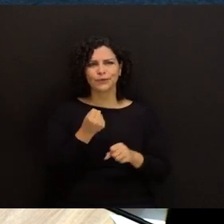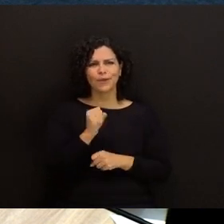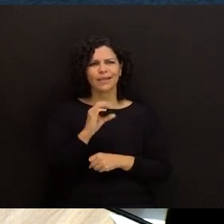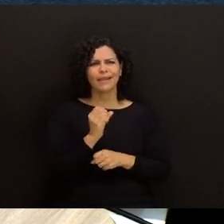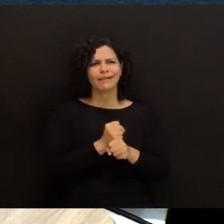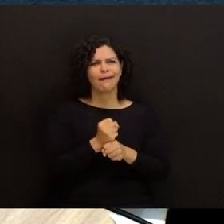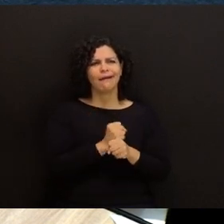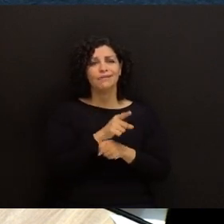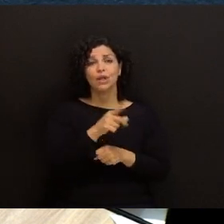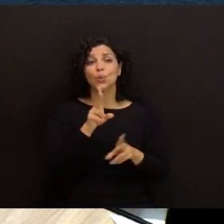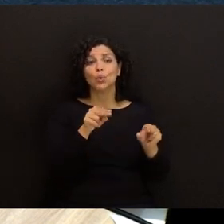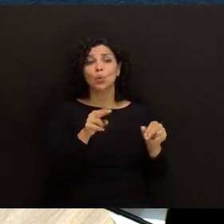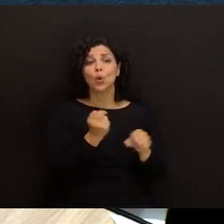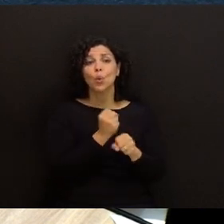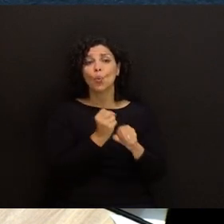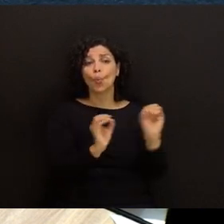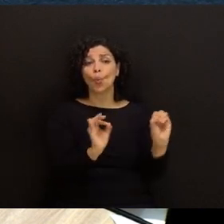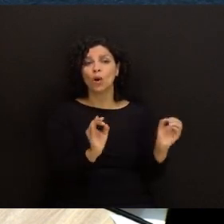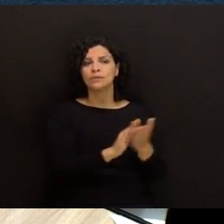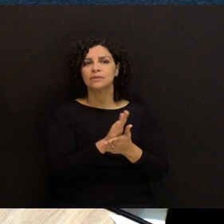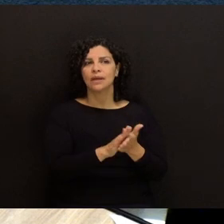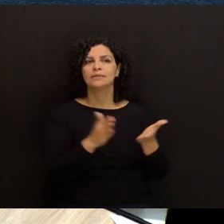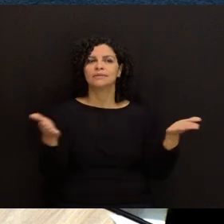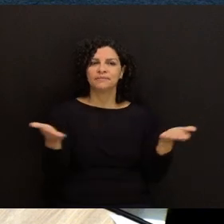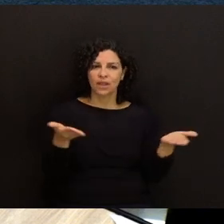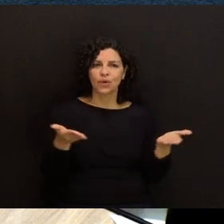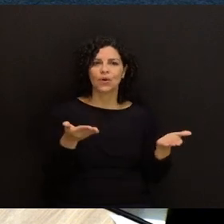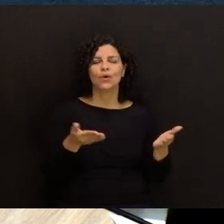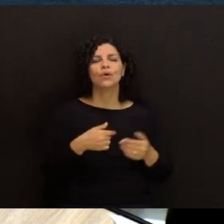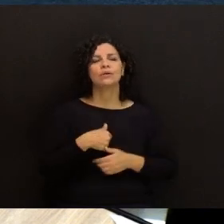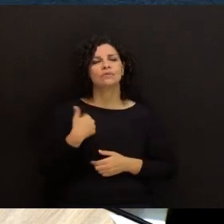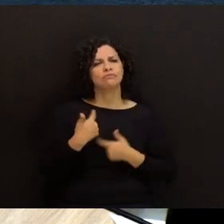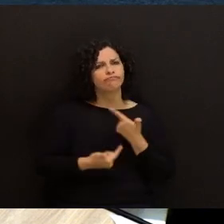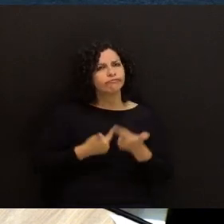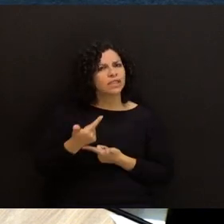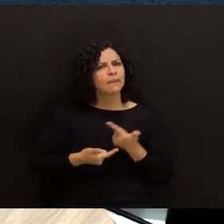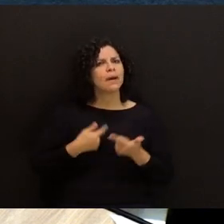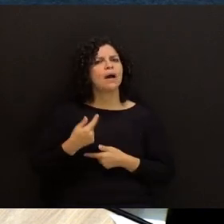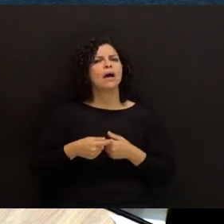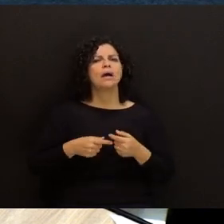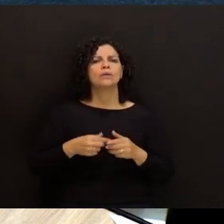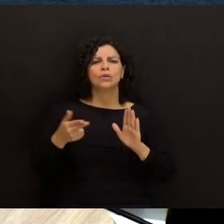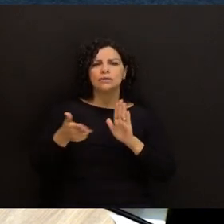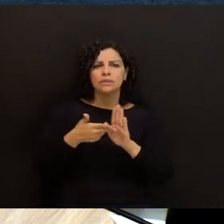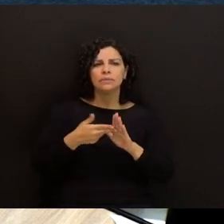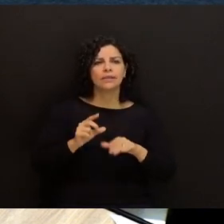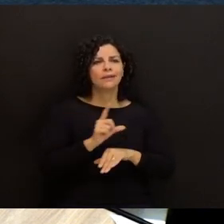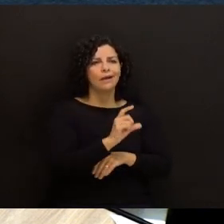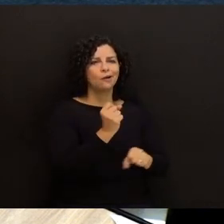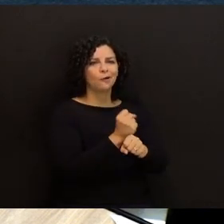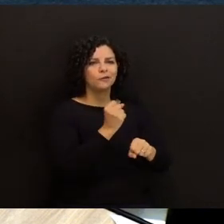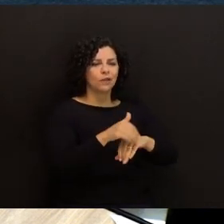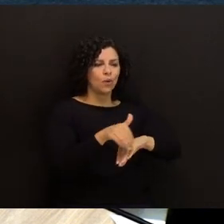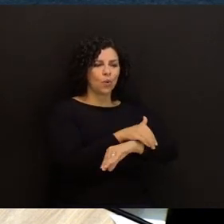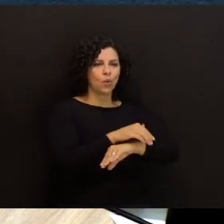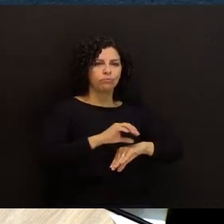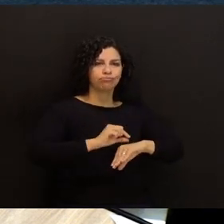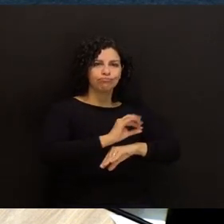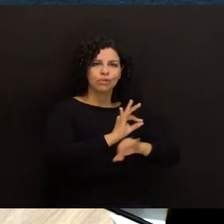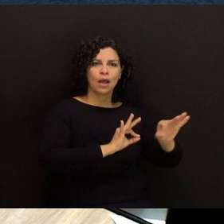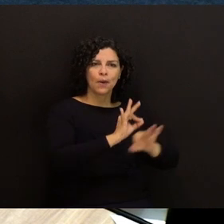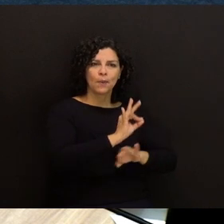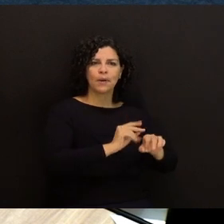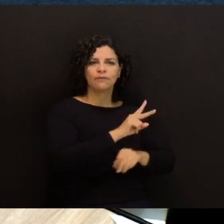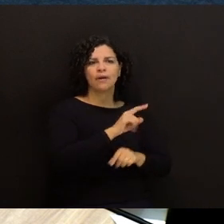80 anos e que nunca teve uma melhoria e graças a Deus é o nosso trabalho a nossa mente positiva nós estamos iniciando aí mais